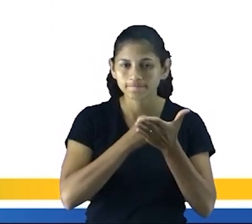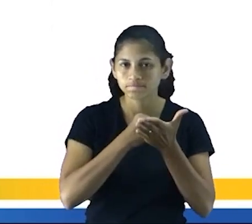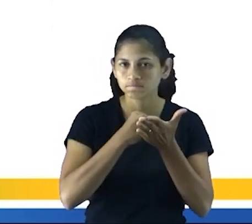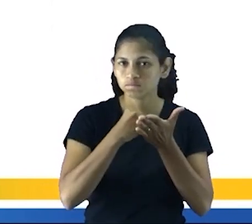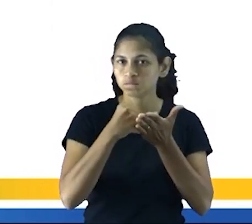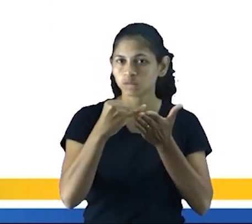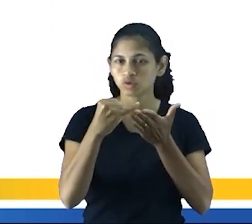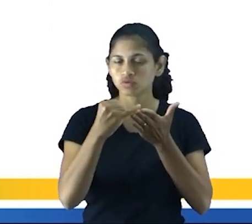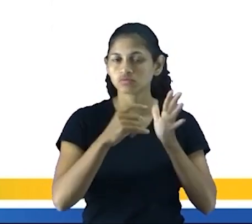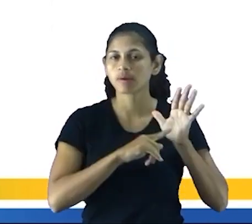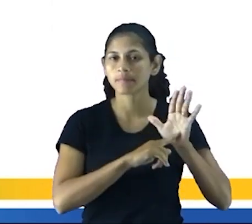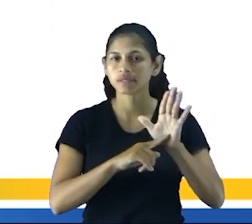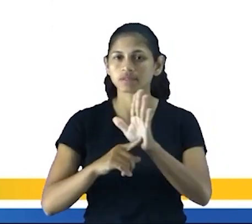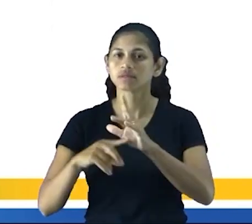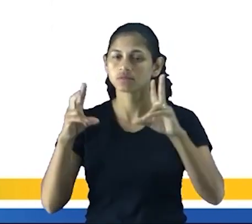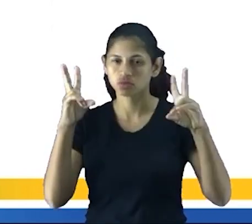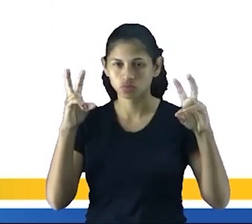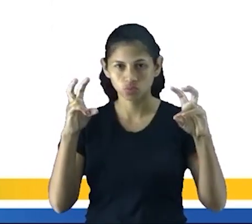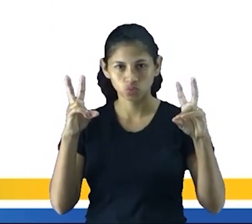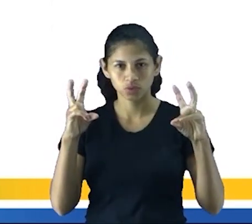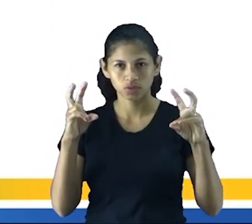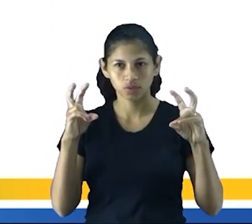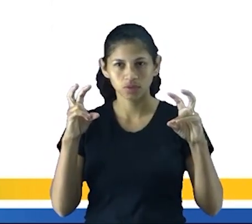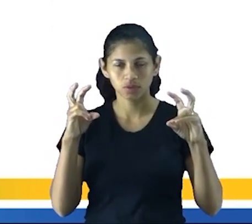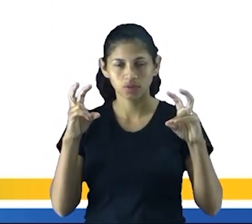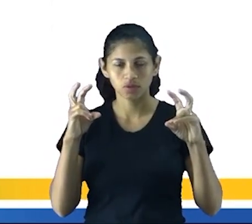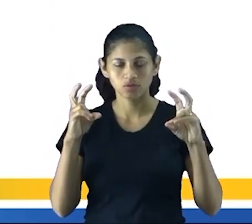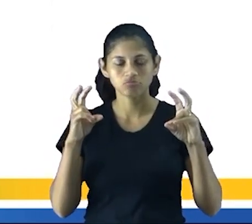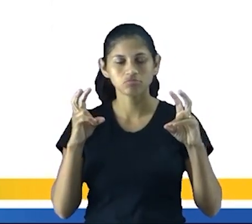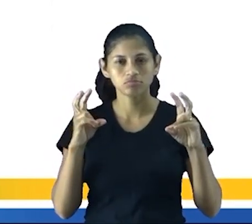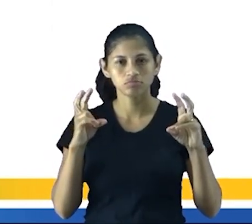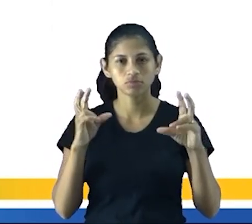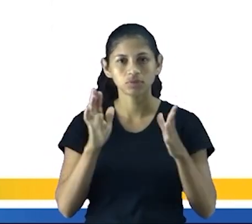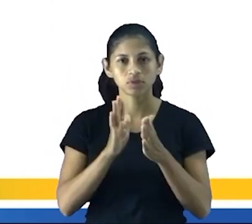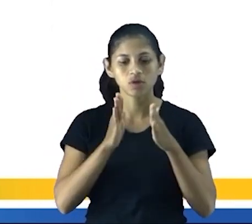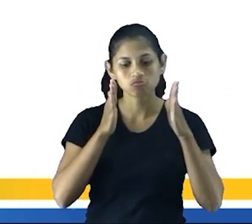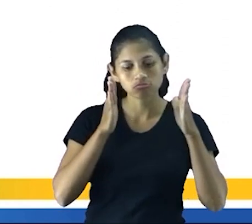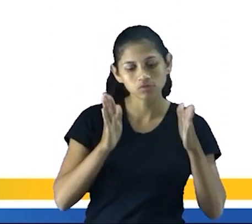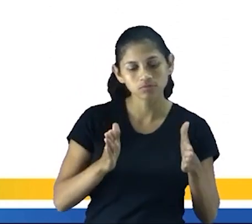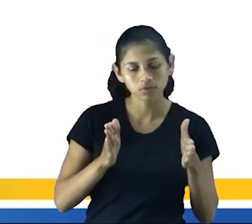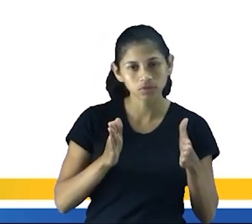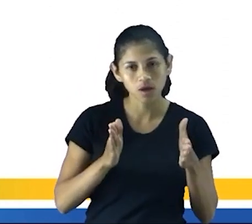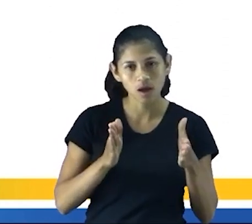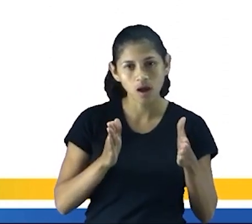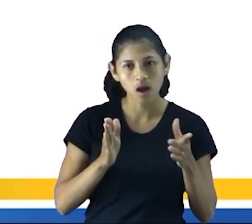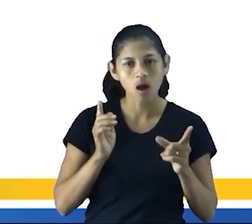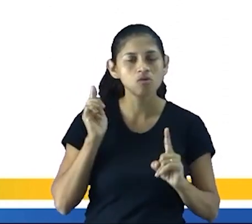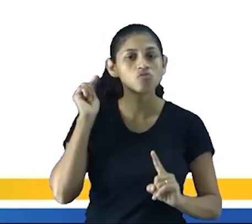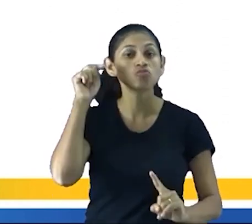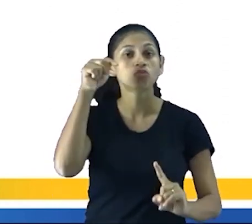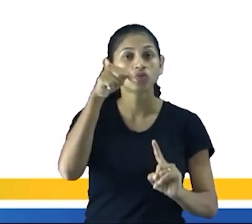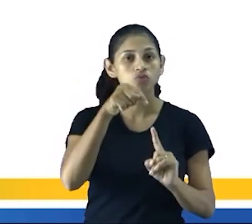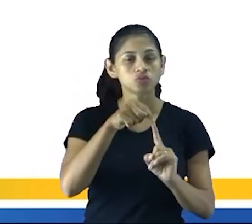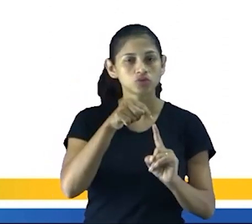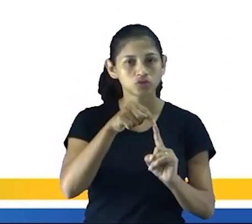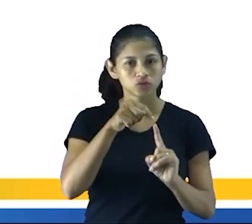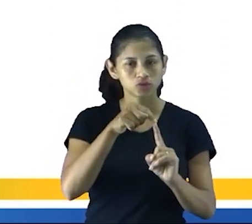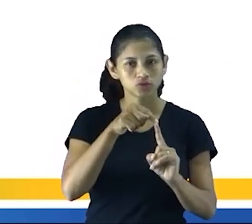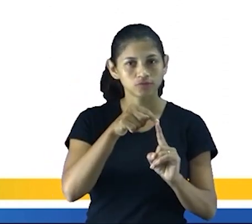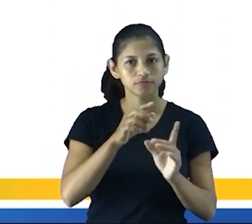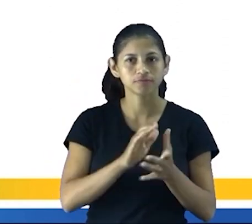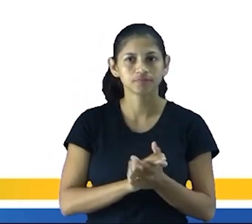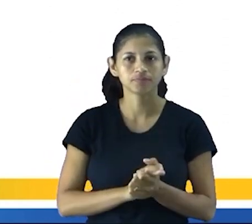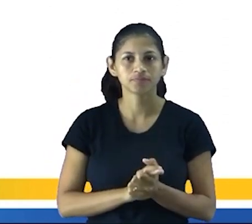a apresentação, né, do tema em questão, bem como delimitação do ponto de vista a ser defendido, né, que é a tese ali